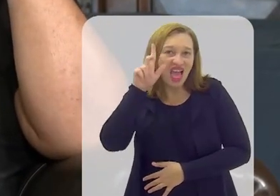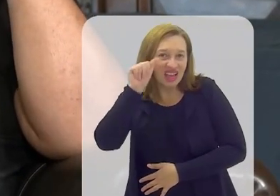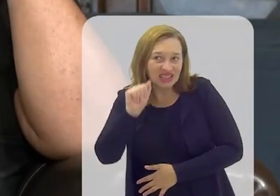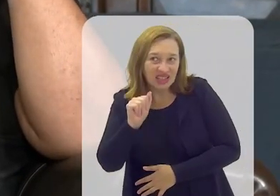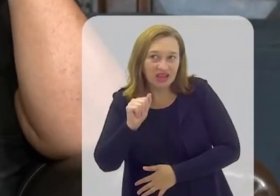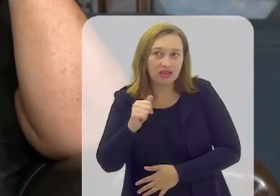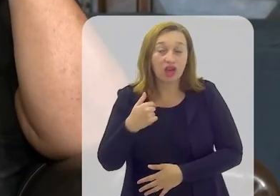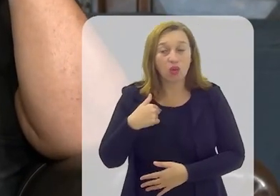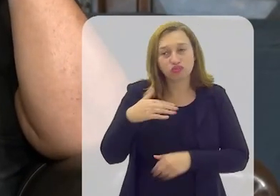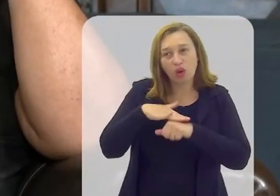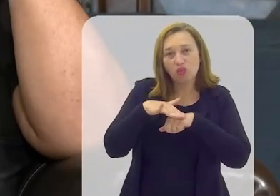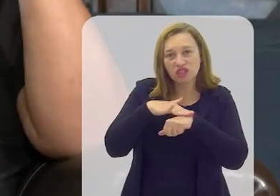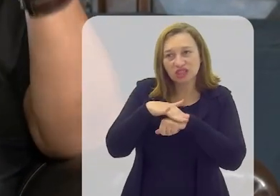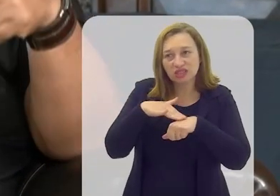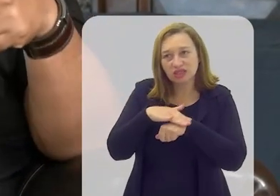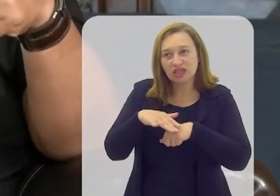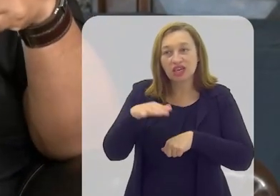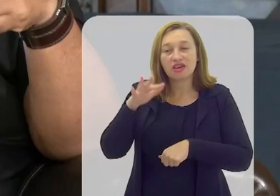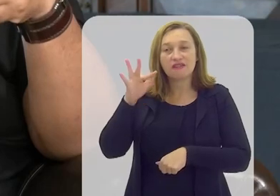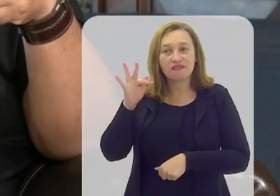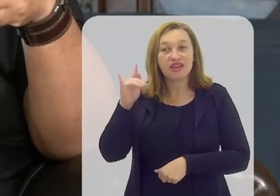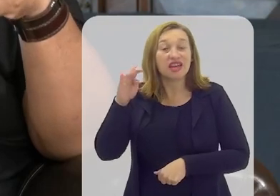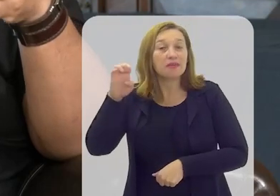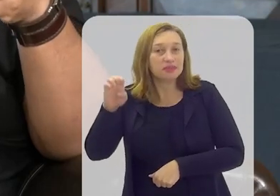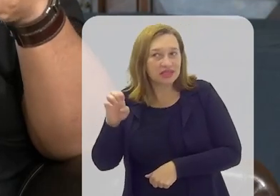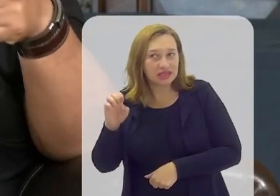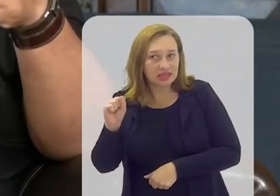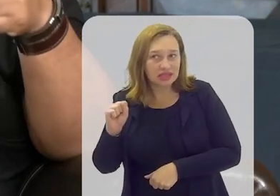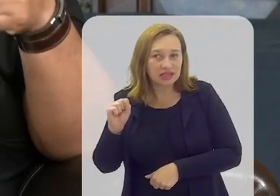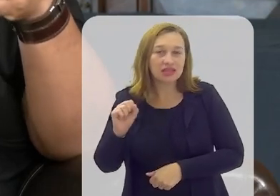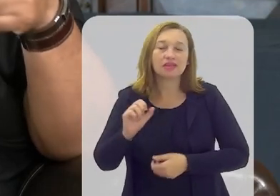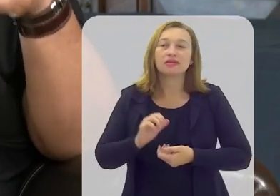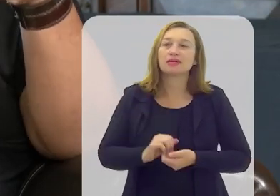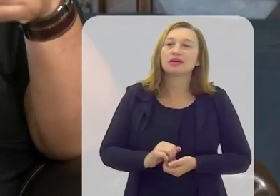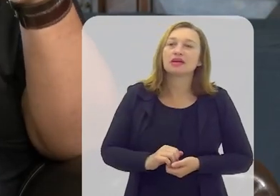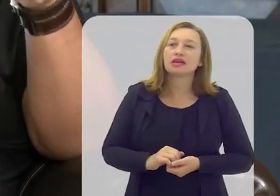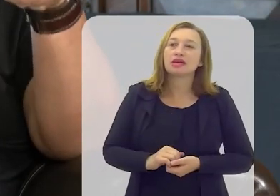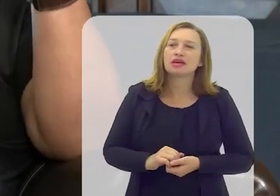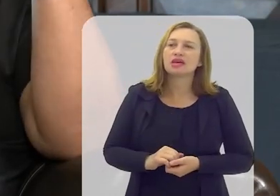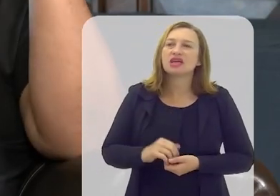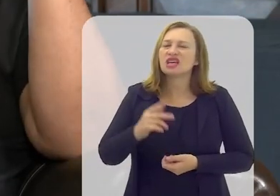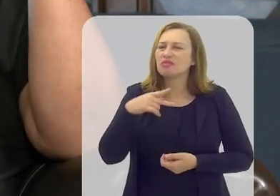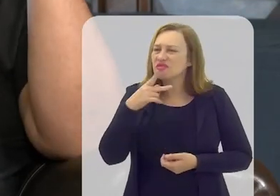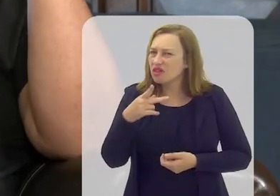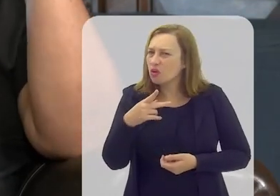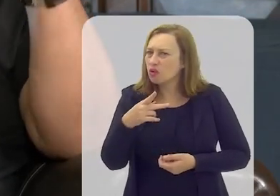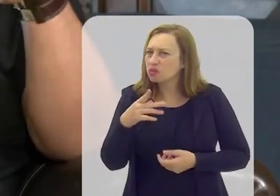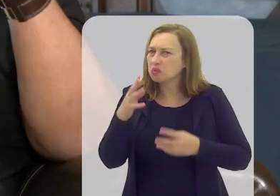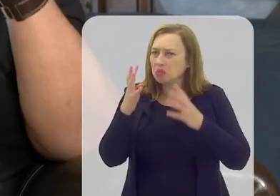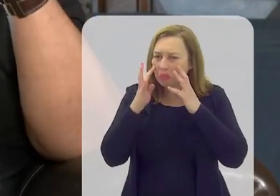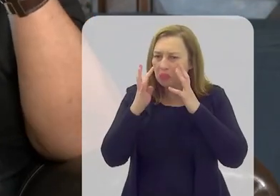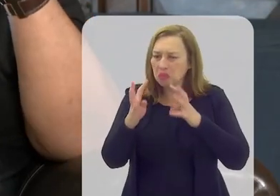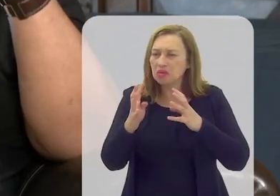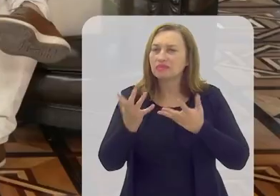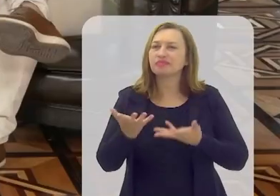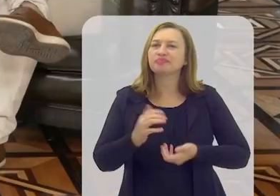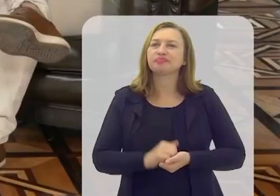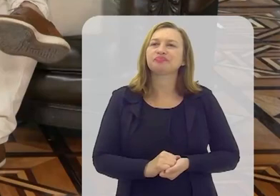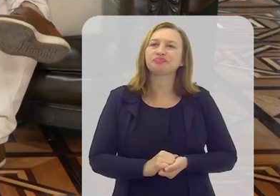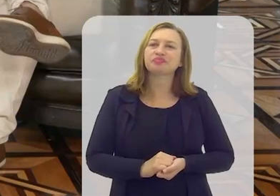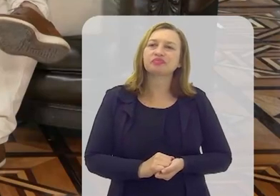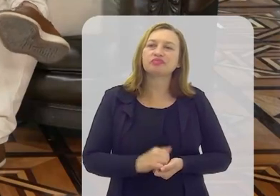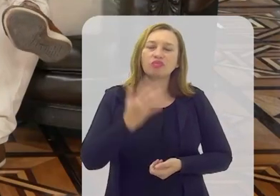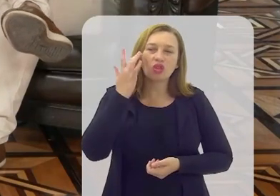coisa, Alana? Eu até estava conversando com o Philips da Sena Music. E ele me falou uma coisa que me chamou